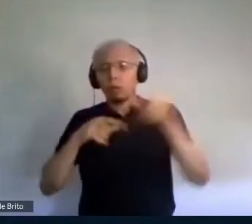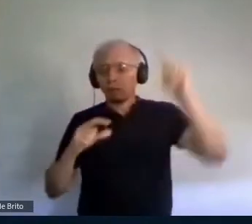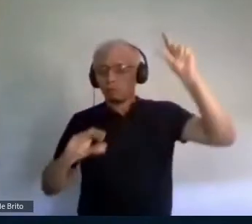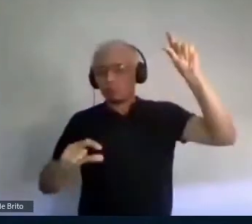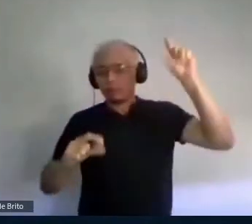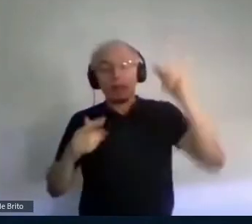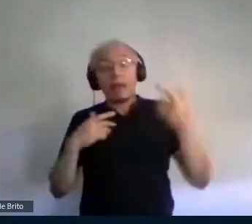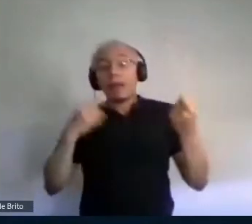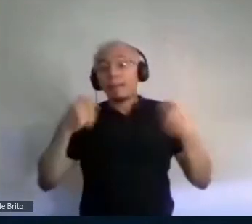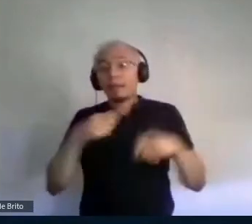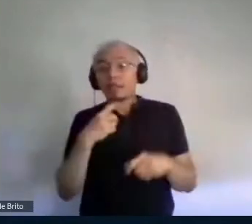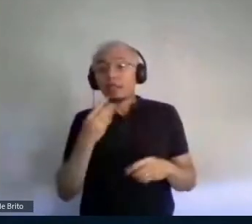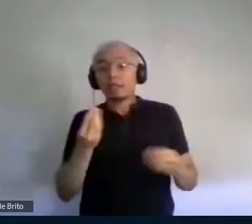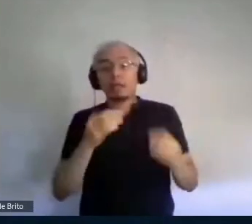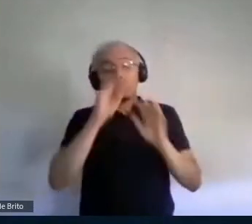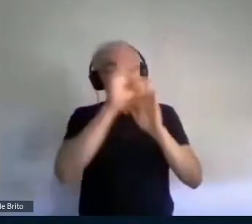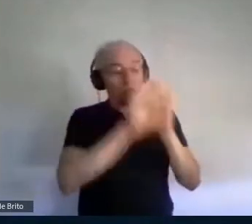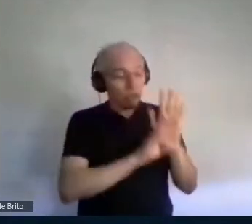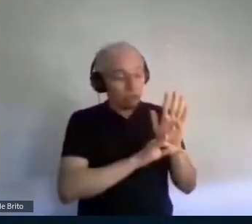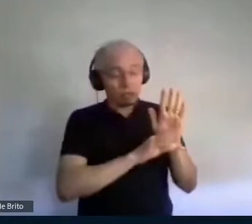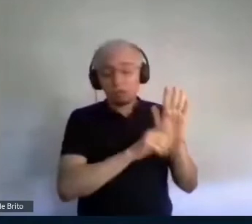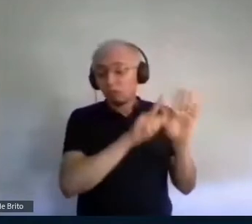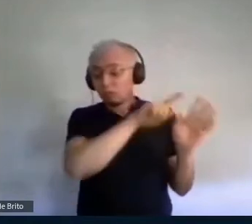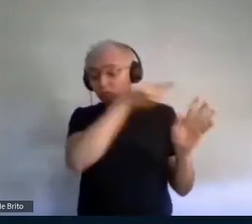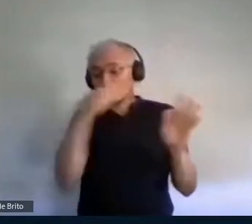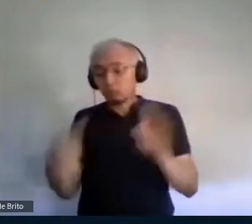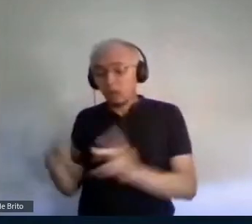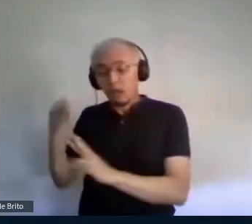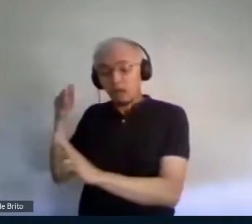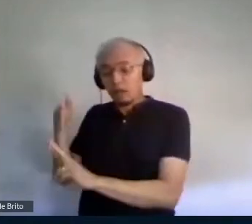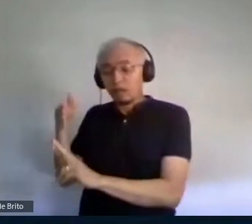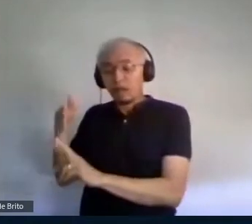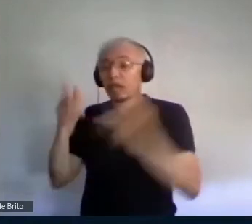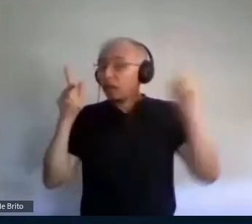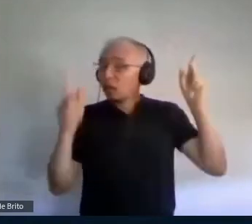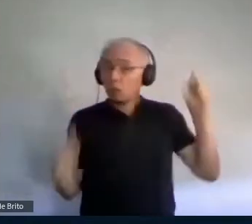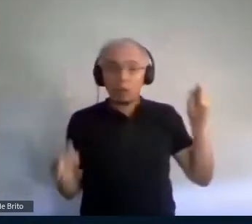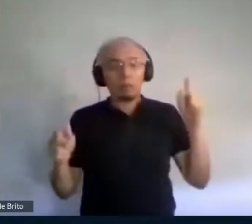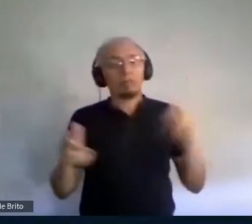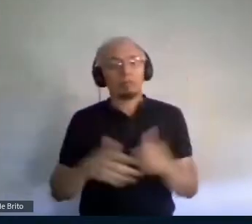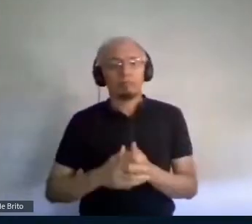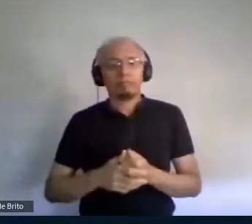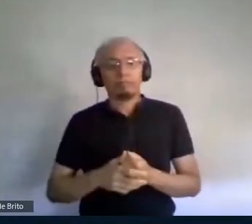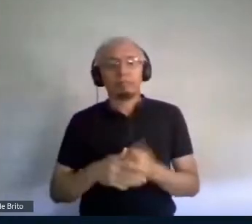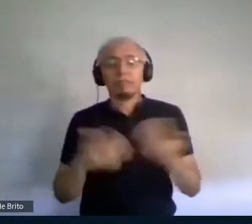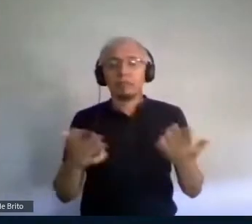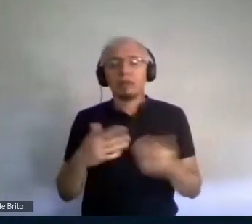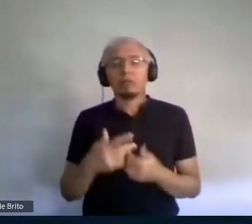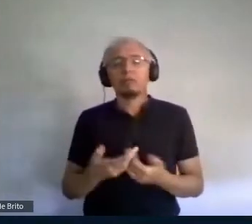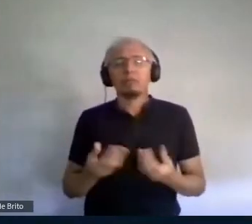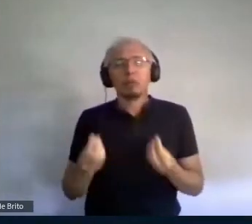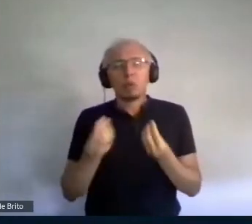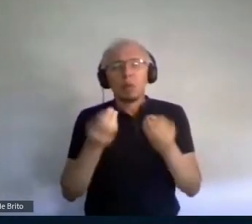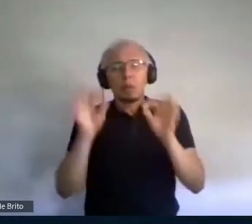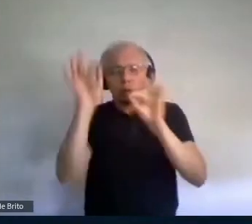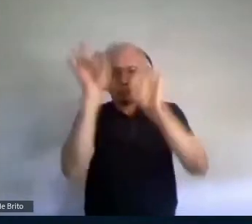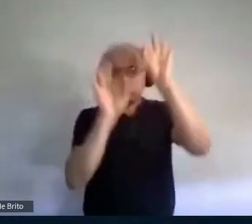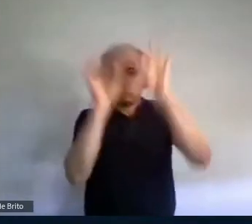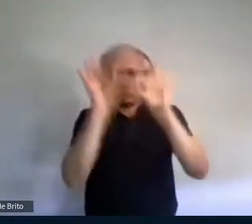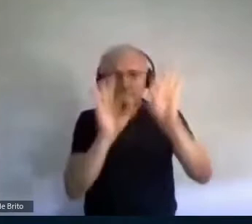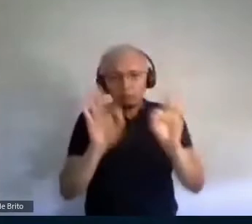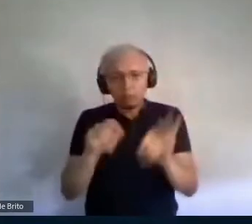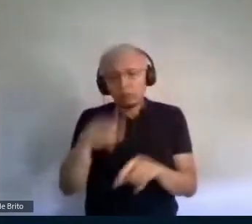estar da mesma forma que está lá na referência, por exemplo, né? Então, essas questões de forma, você já tem ciência